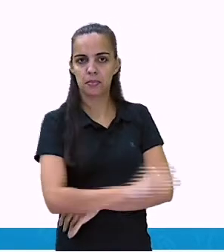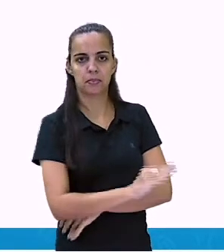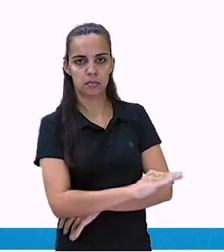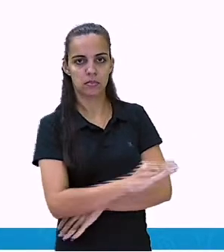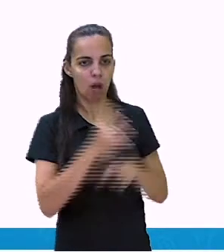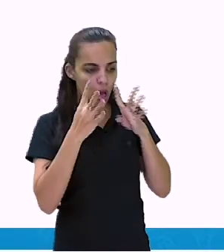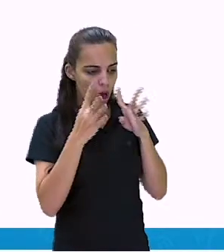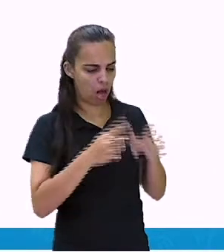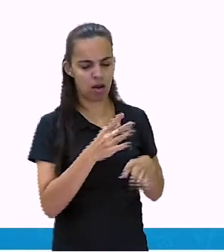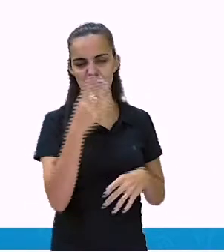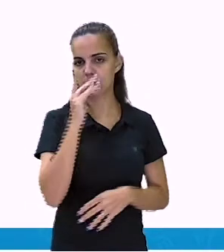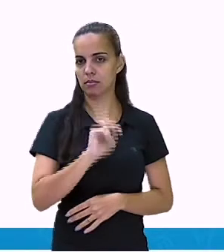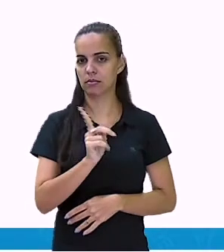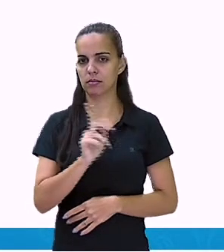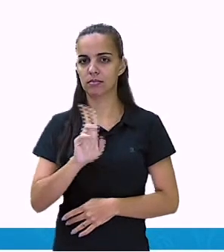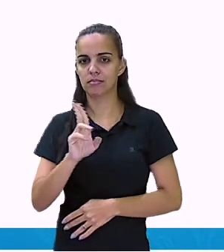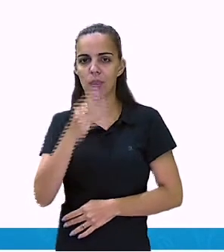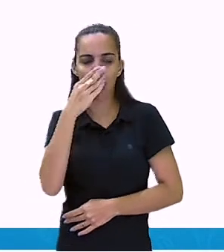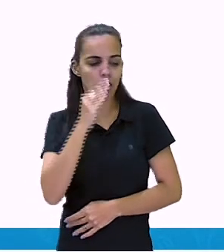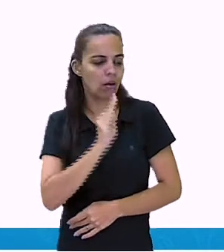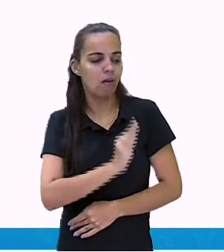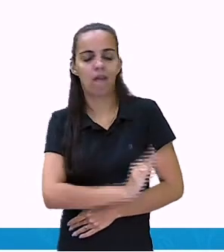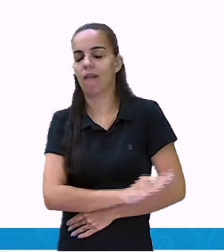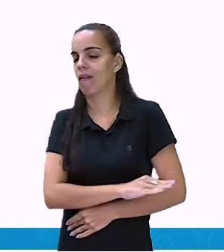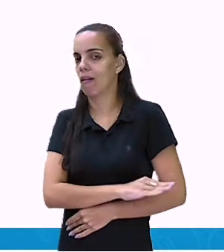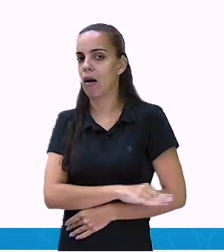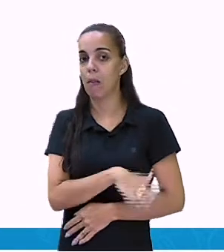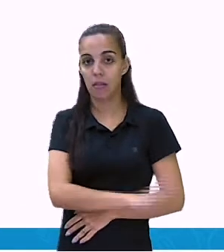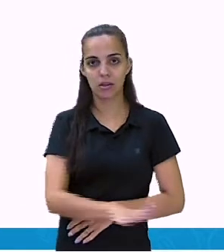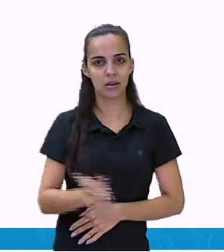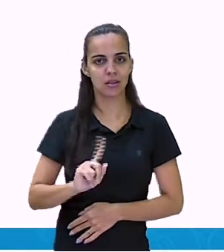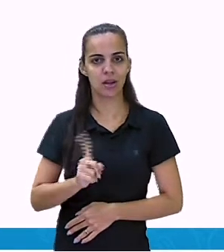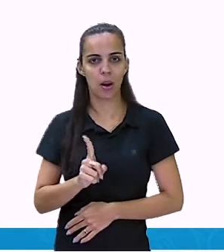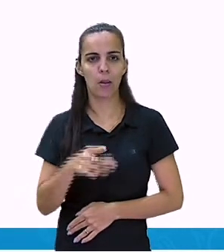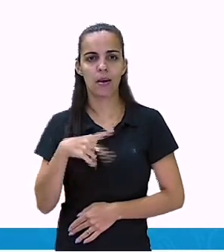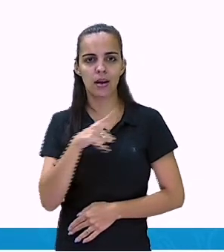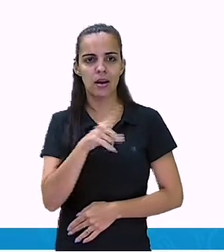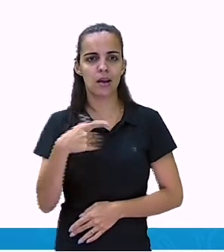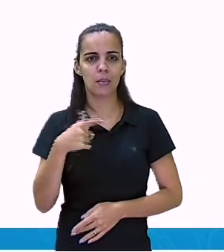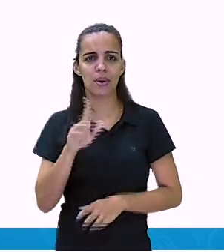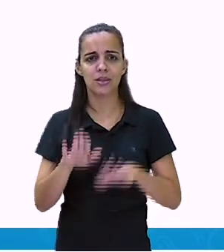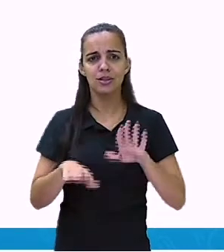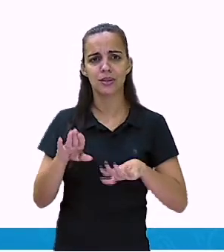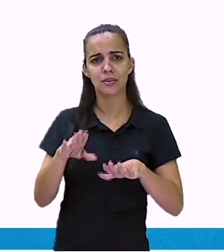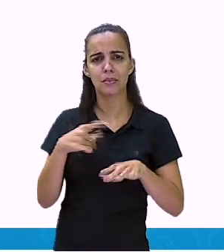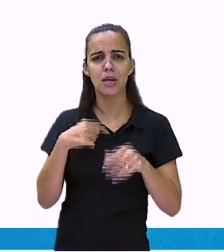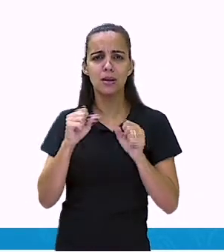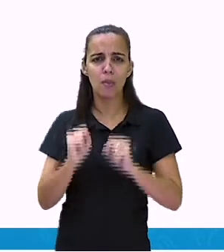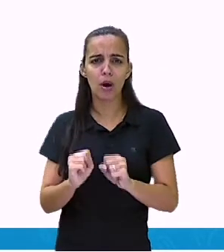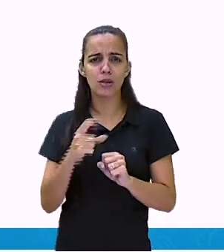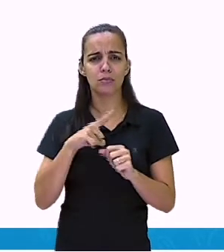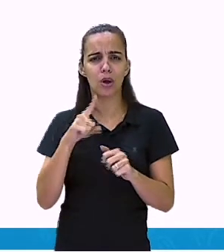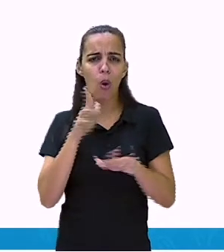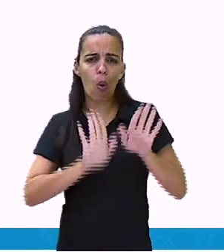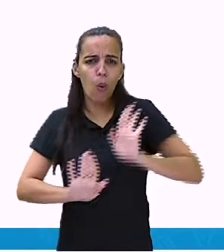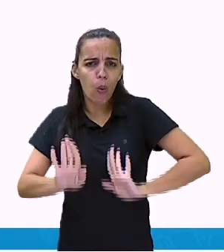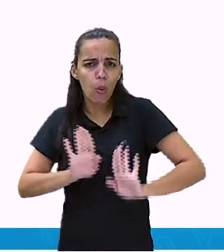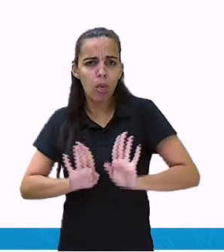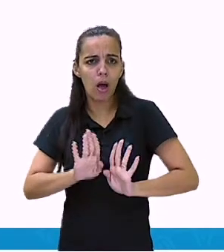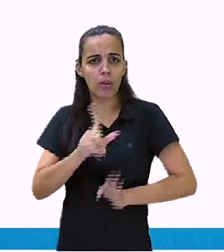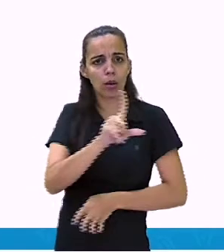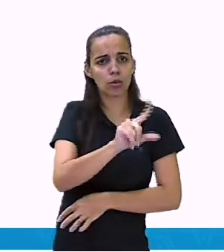dispensar tanta atenção aos pequenos. Mas poderia haver um maior cuidado